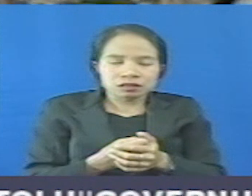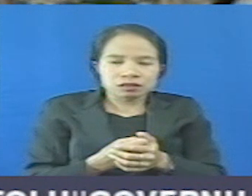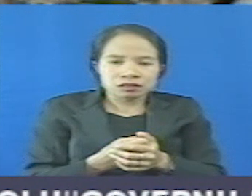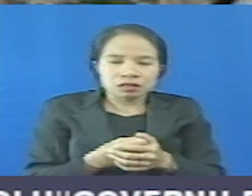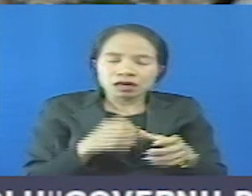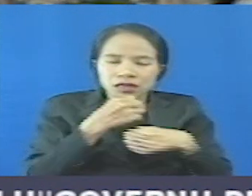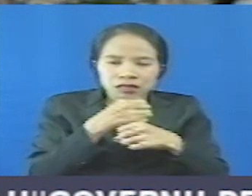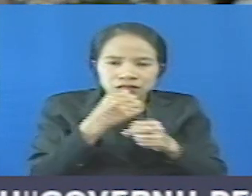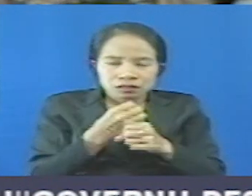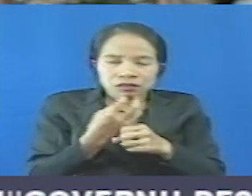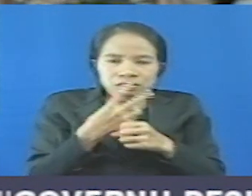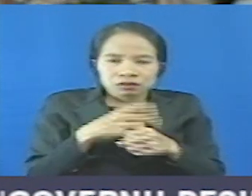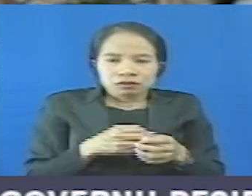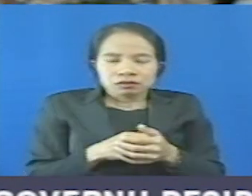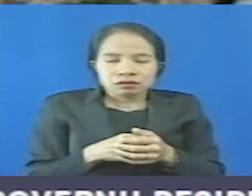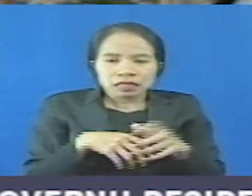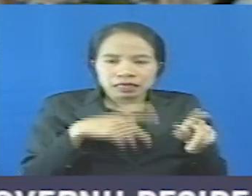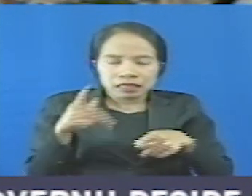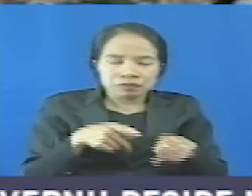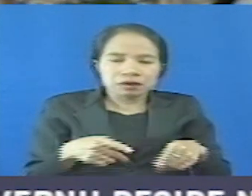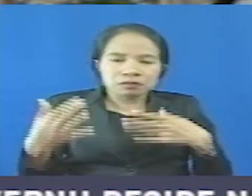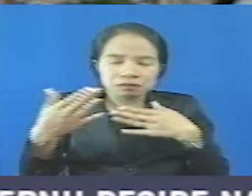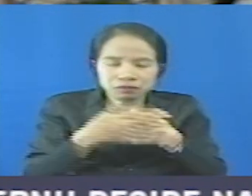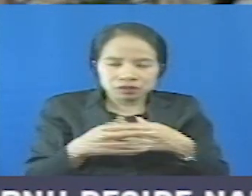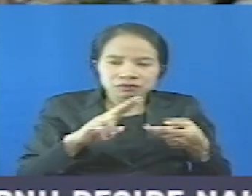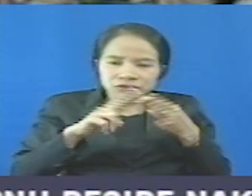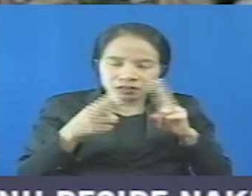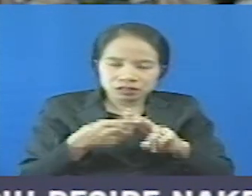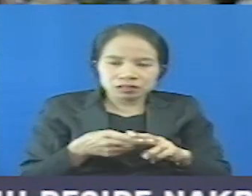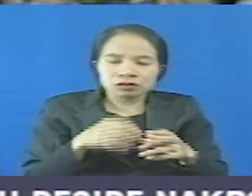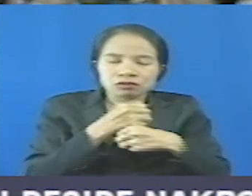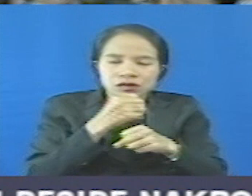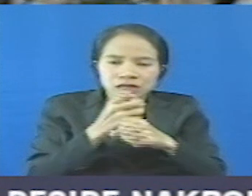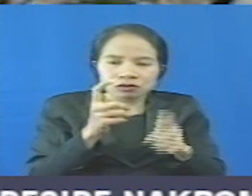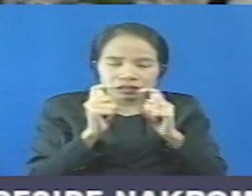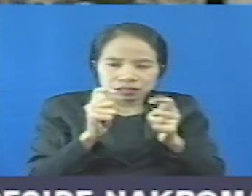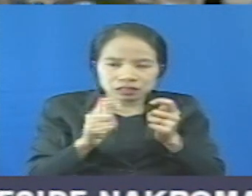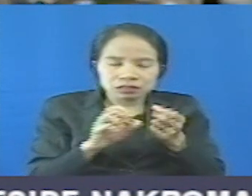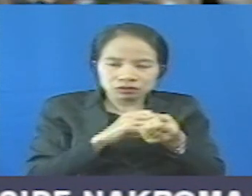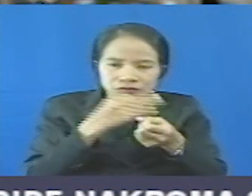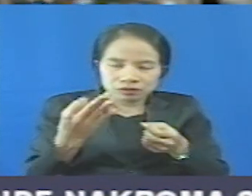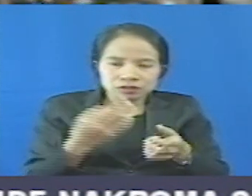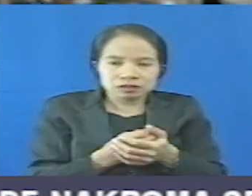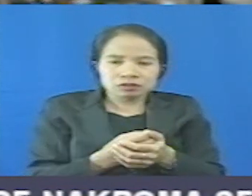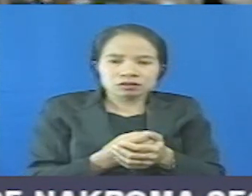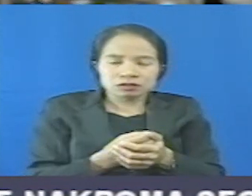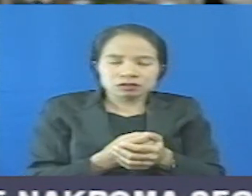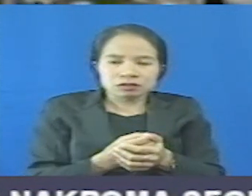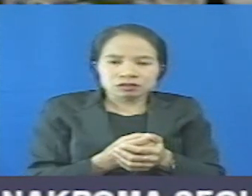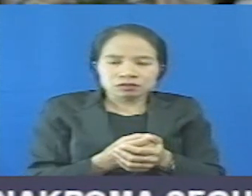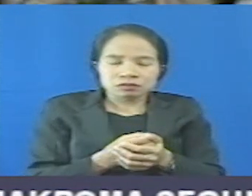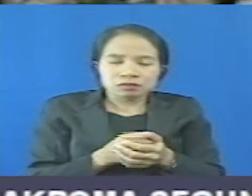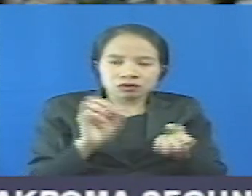aproximação para o Nune, tem a cidadão neve la Bexica neve vizinho para ita assaixó, para ita a examinação da